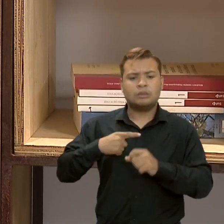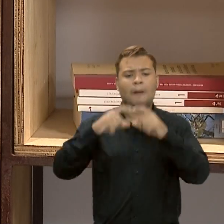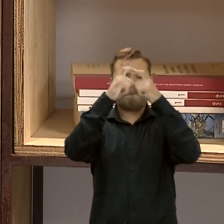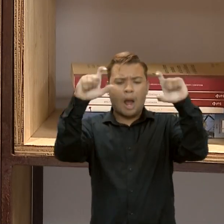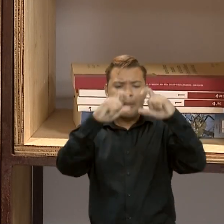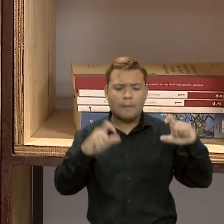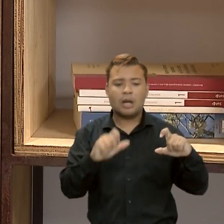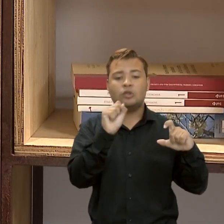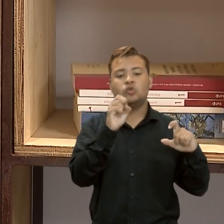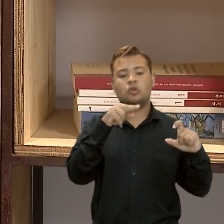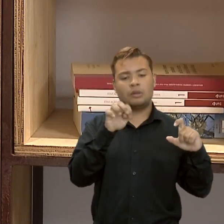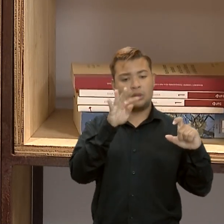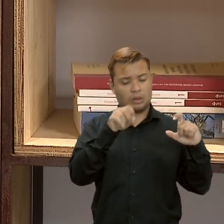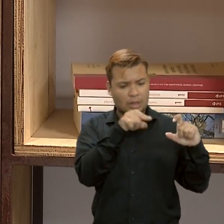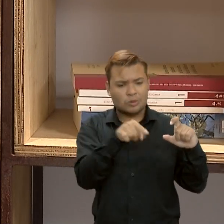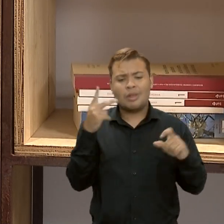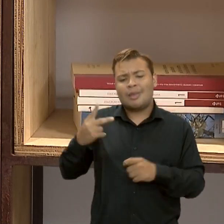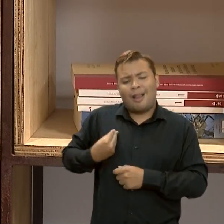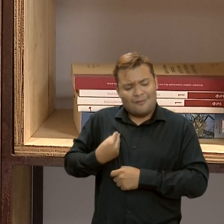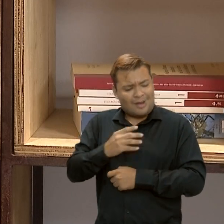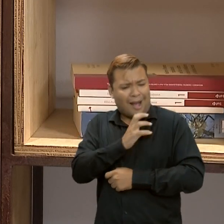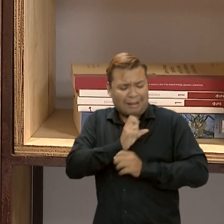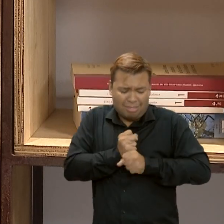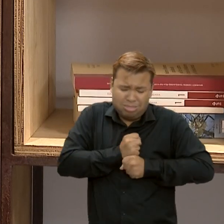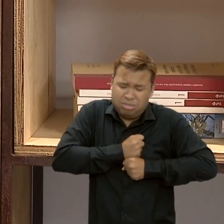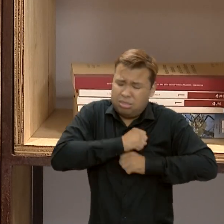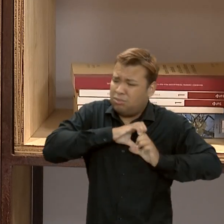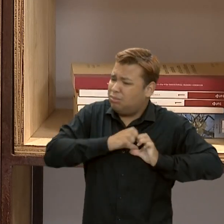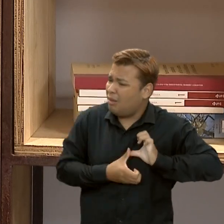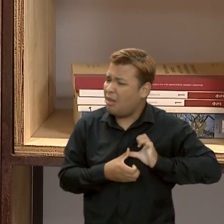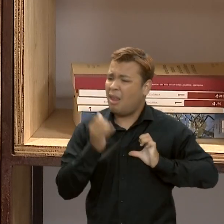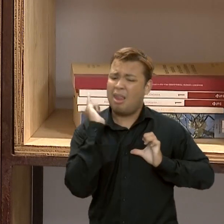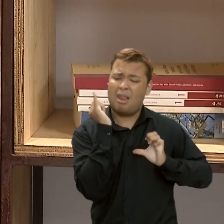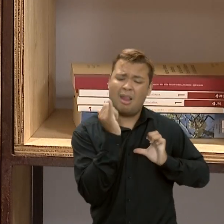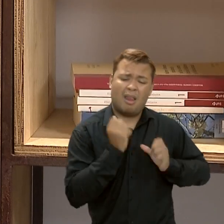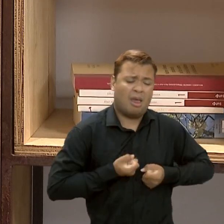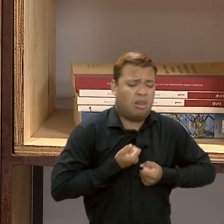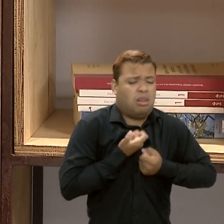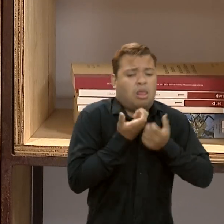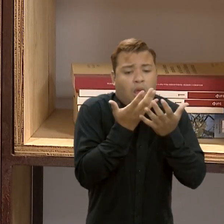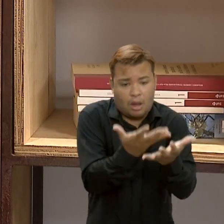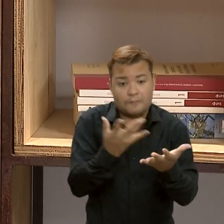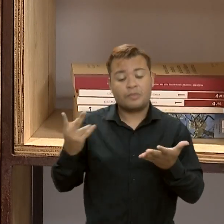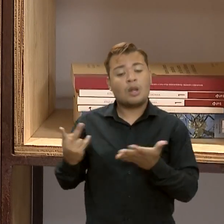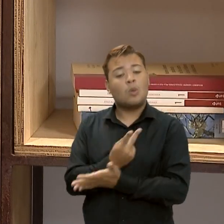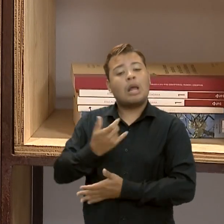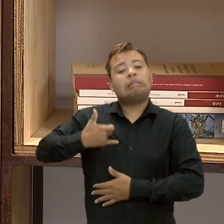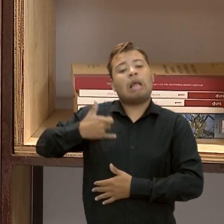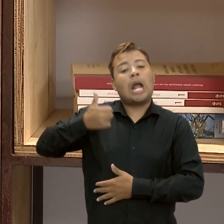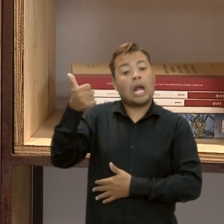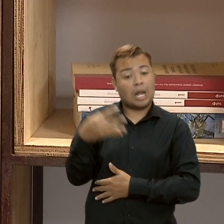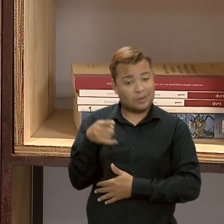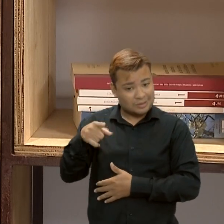suas escrevivências, né? A dor do amor que ela passou nos seus 14 anos, que foi